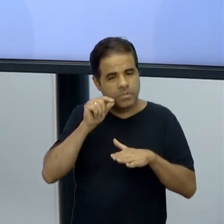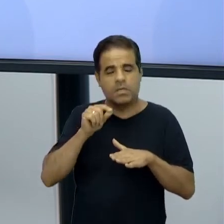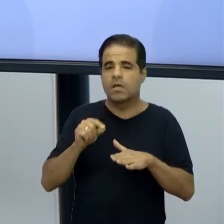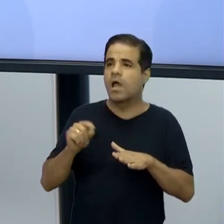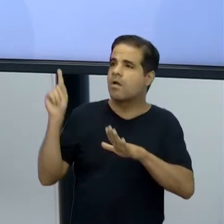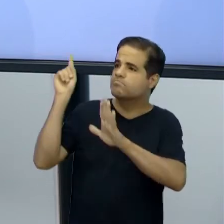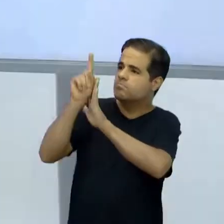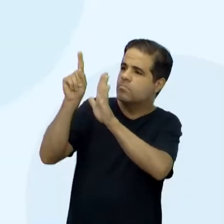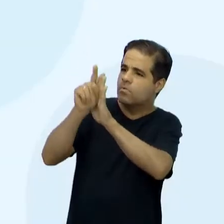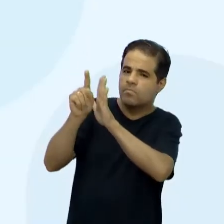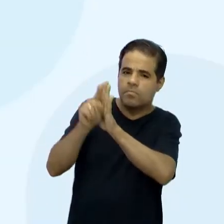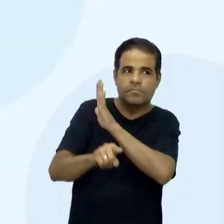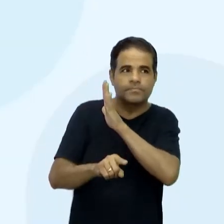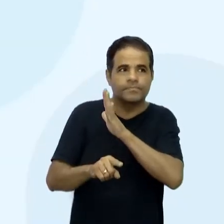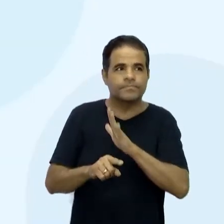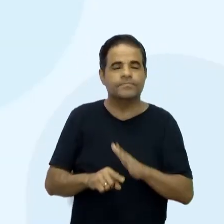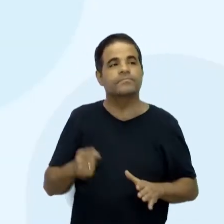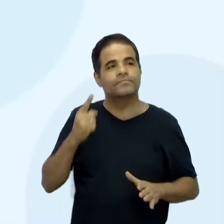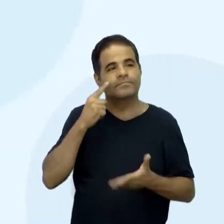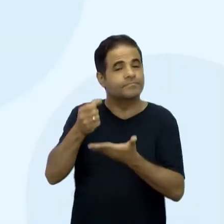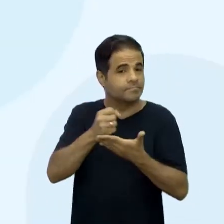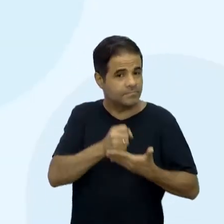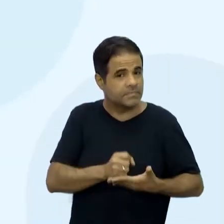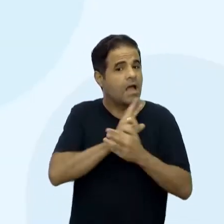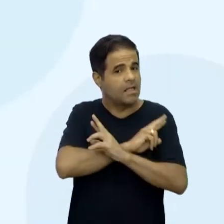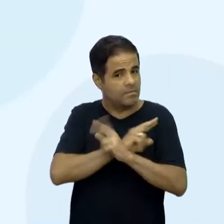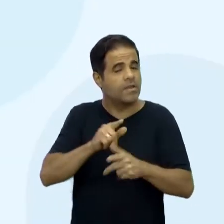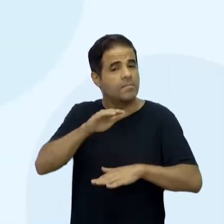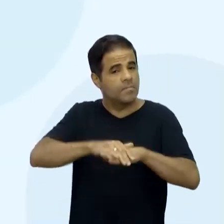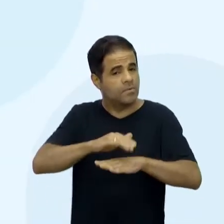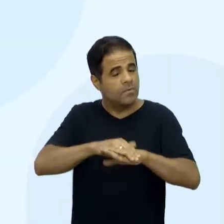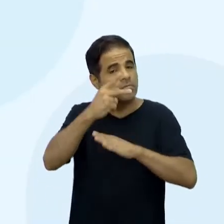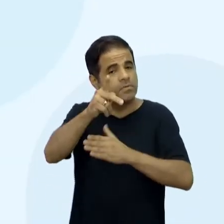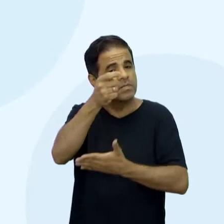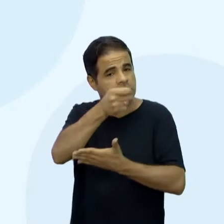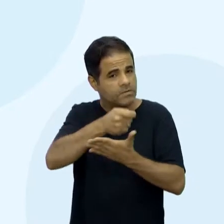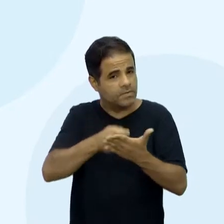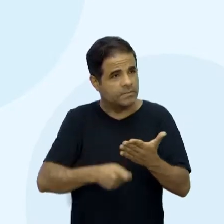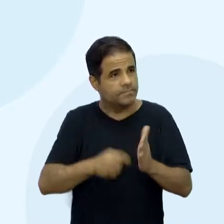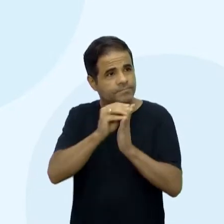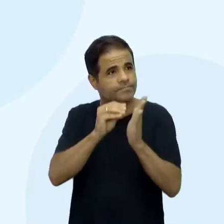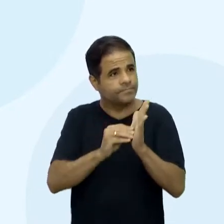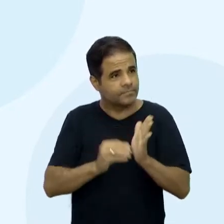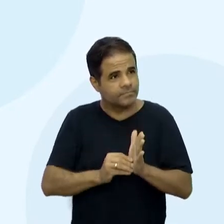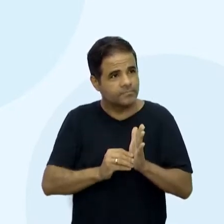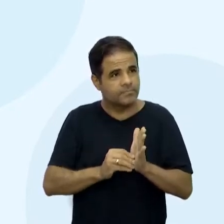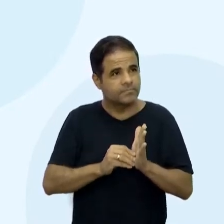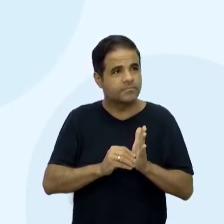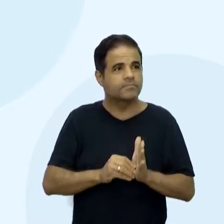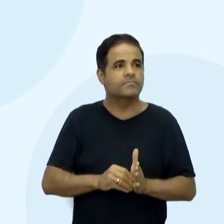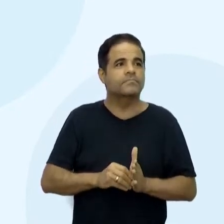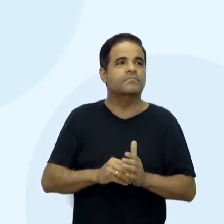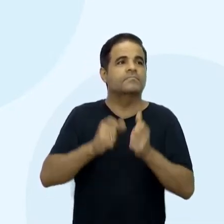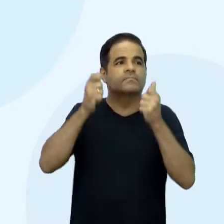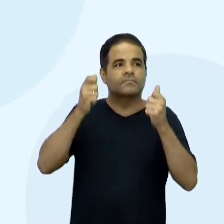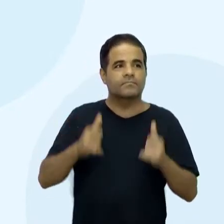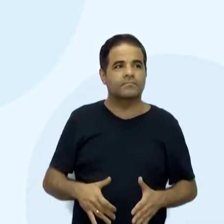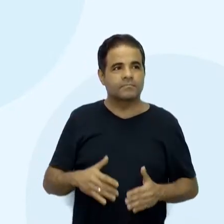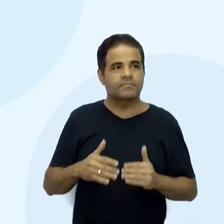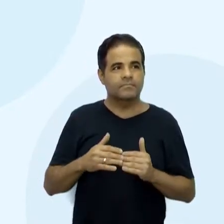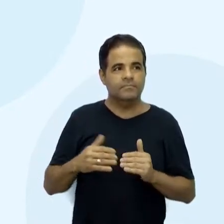esses questionamentos. Então, a diferença, então eu gostaria que vocês anotassem aí no diário de bordo de vocês, a diferença